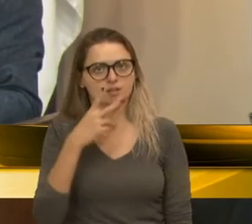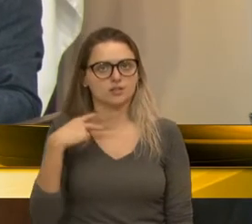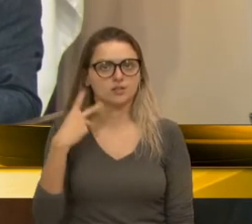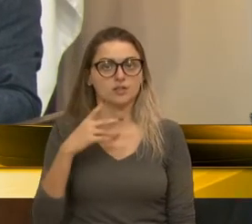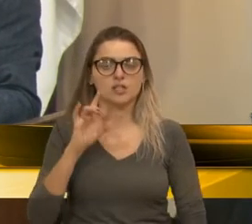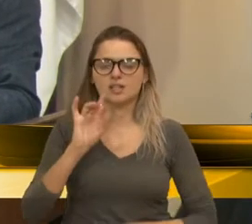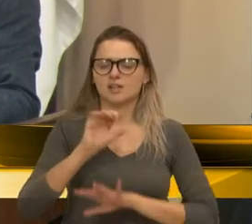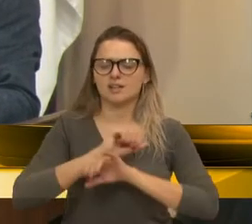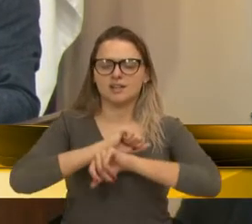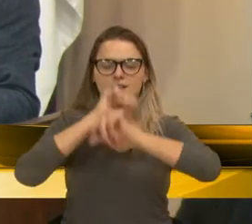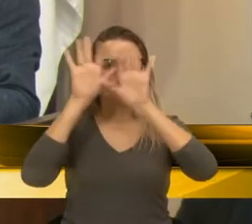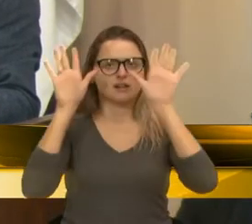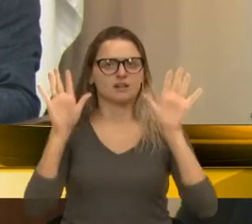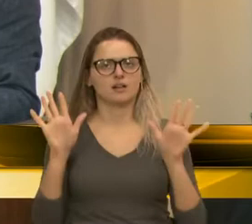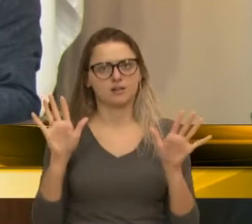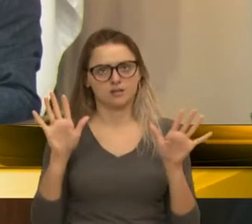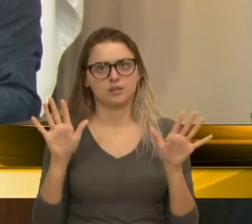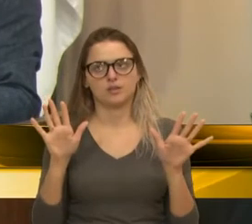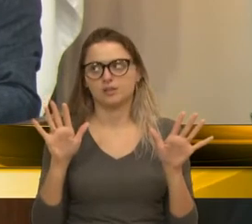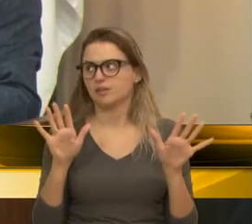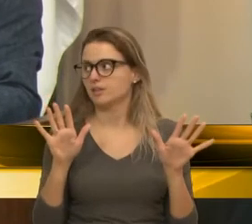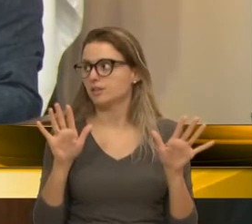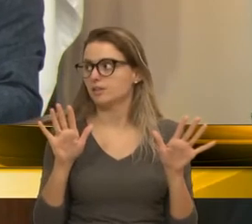fica claro